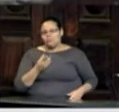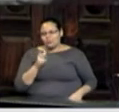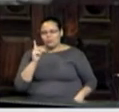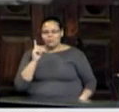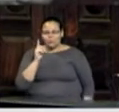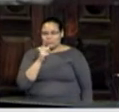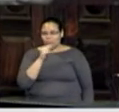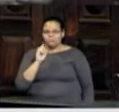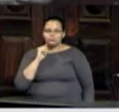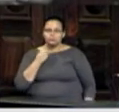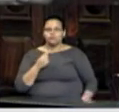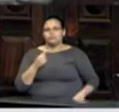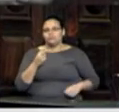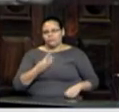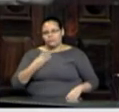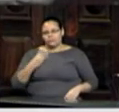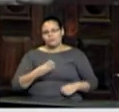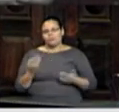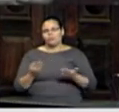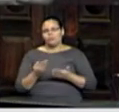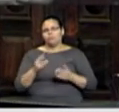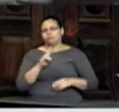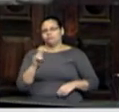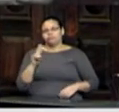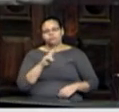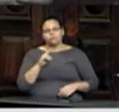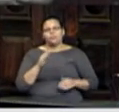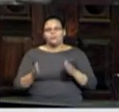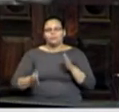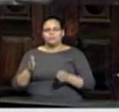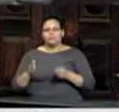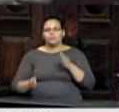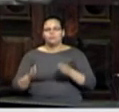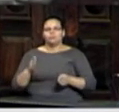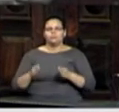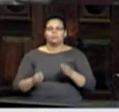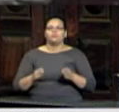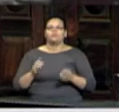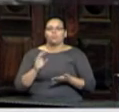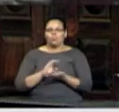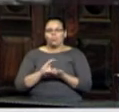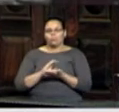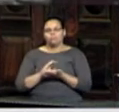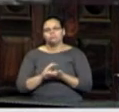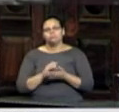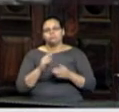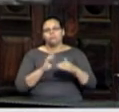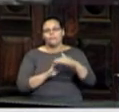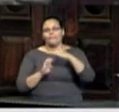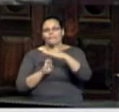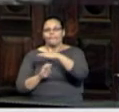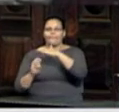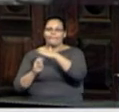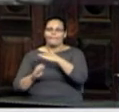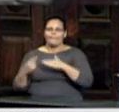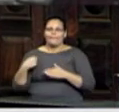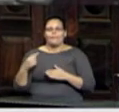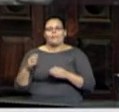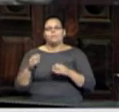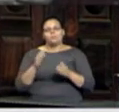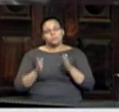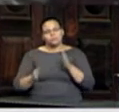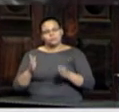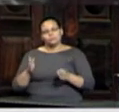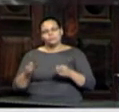por 3 anos de mandatos ininterruptos, os conselheiros dessas agências, na saída do seu mandato.